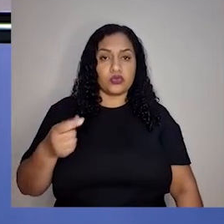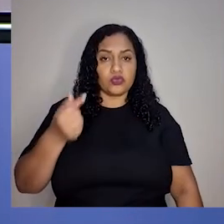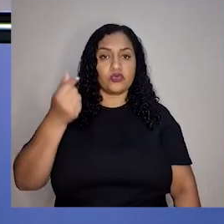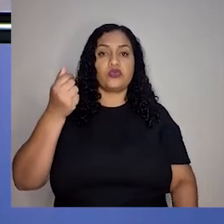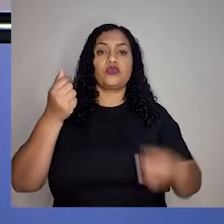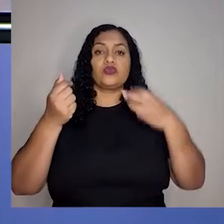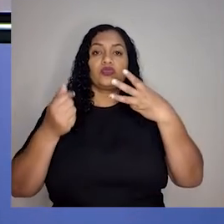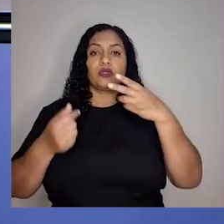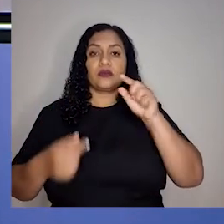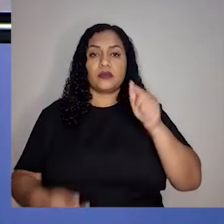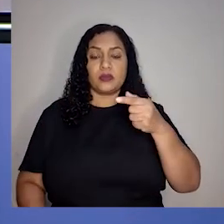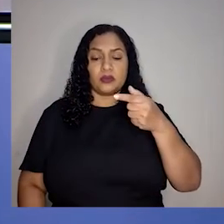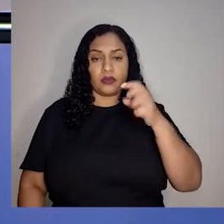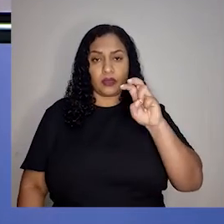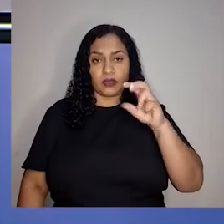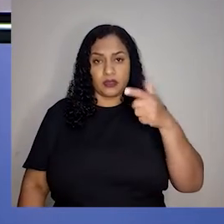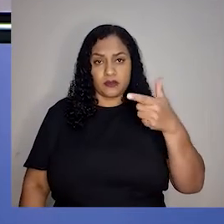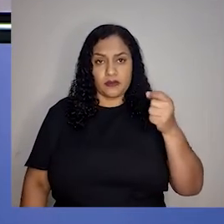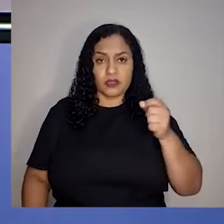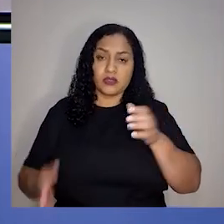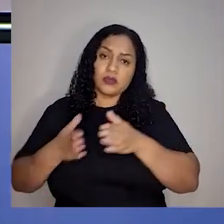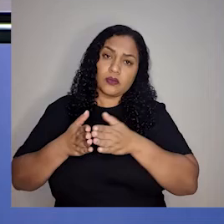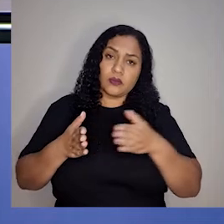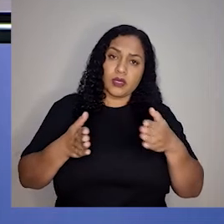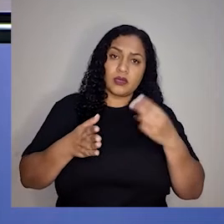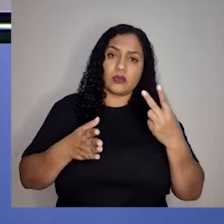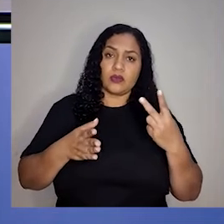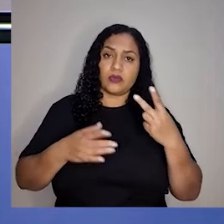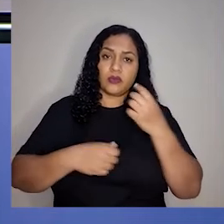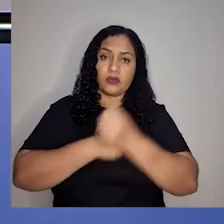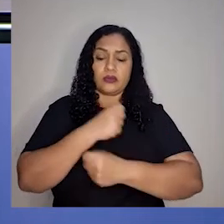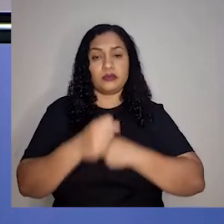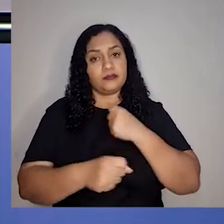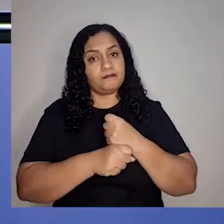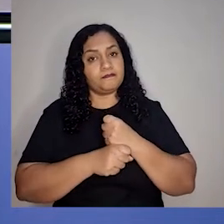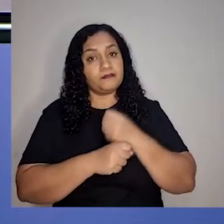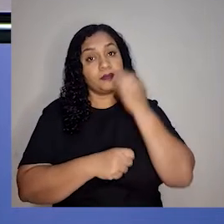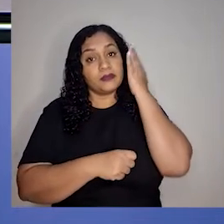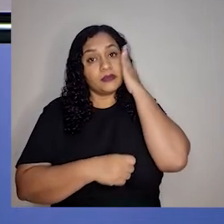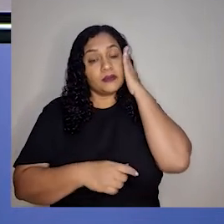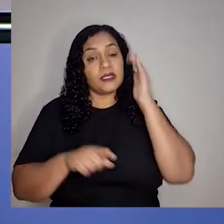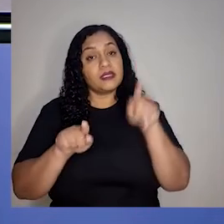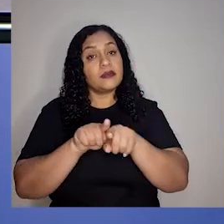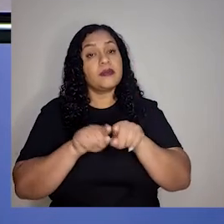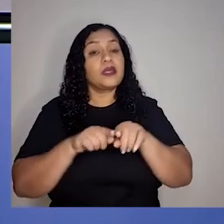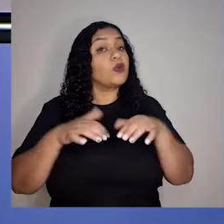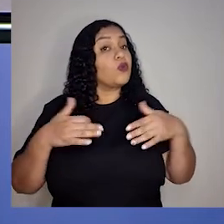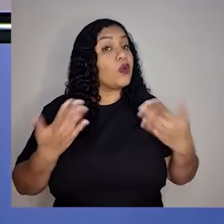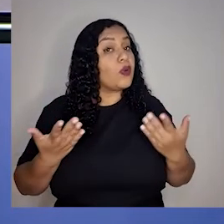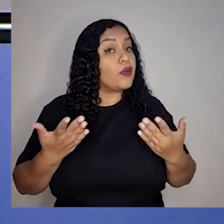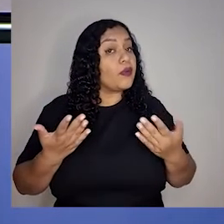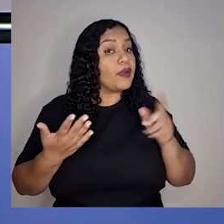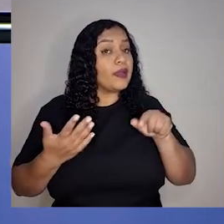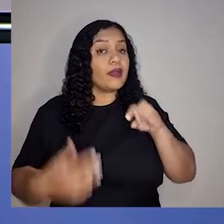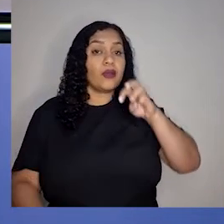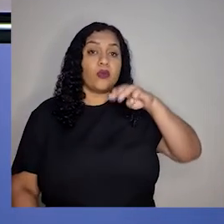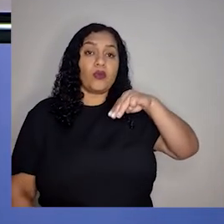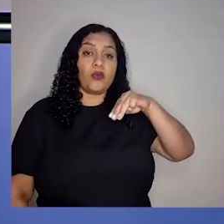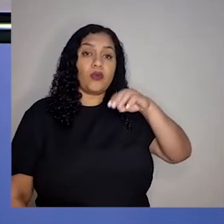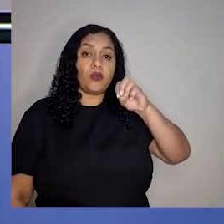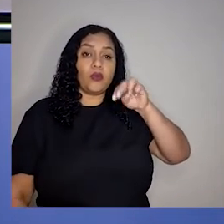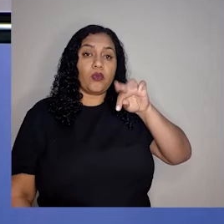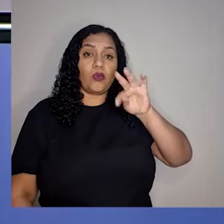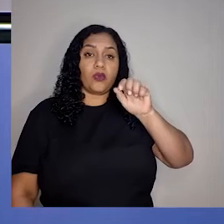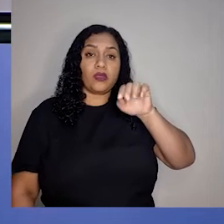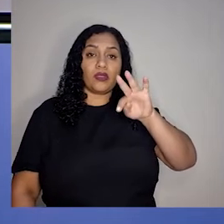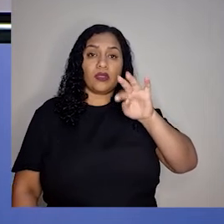e o tempo de dois anos nós vamos precisar saber também qual é o montante mas o montante nós